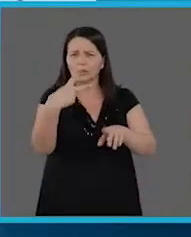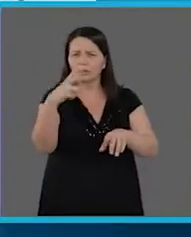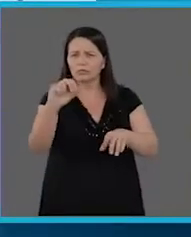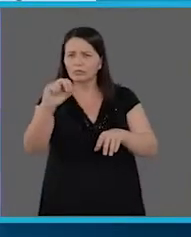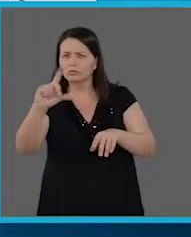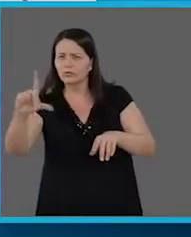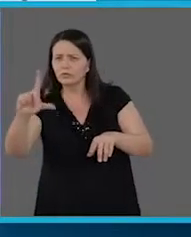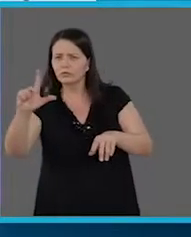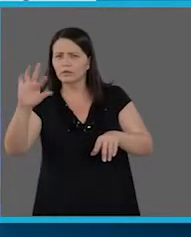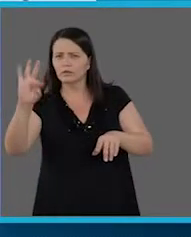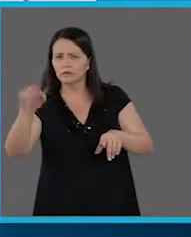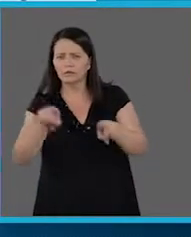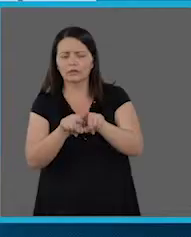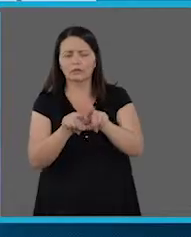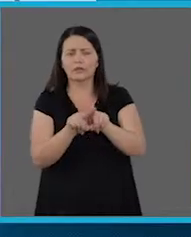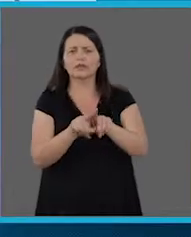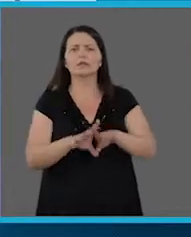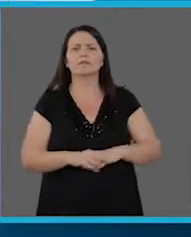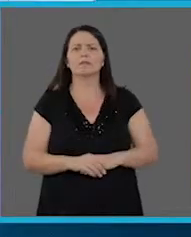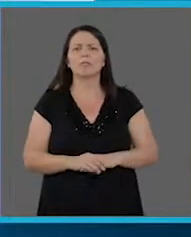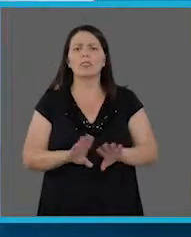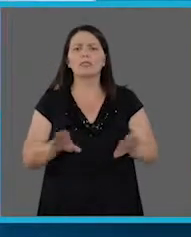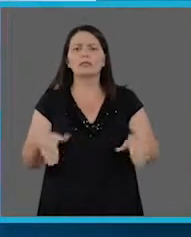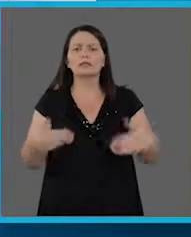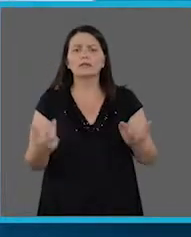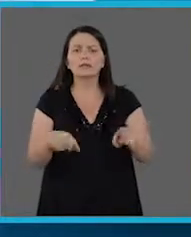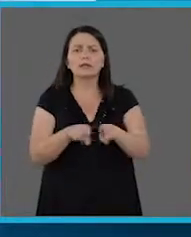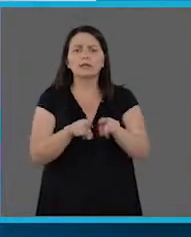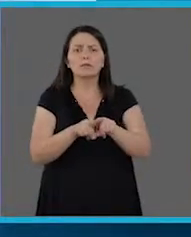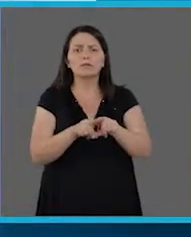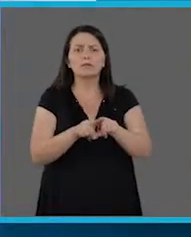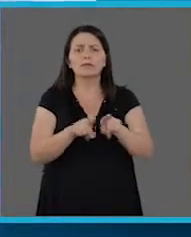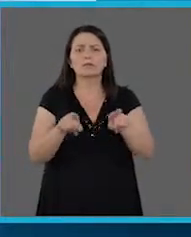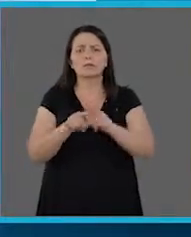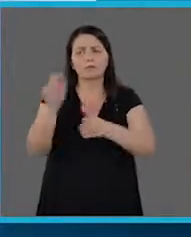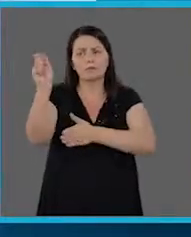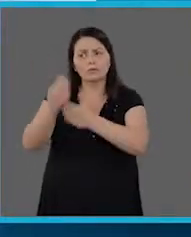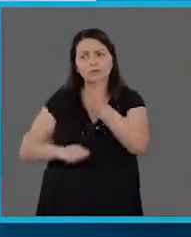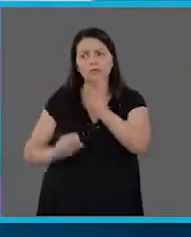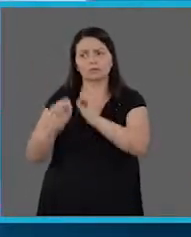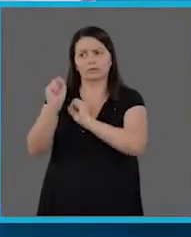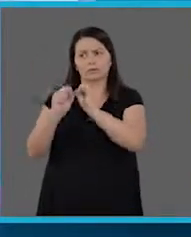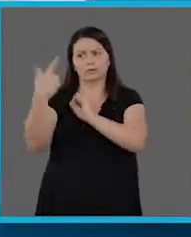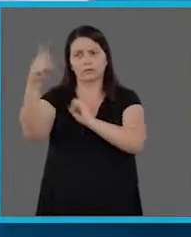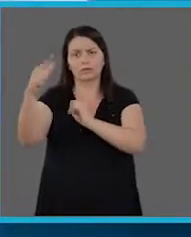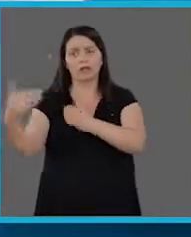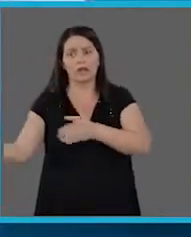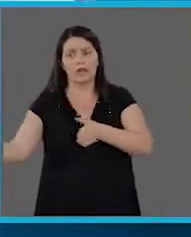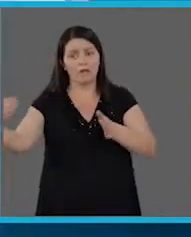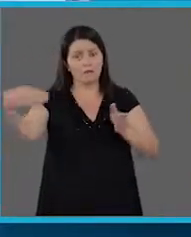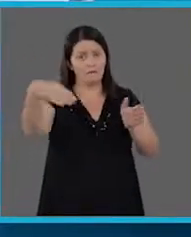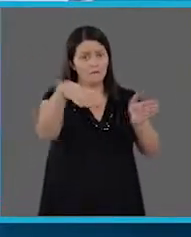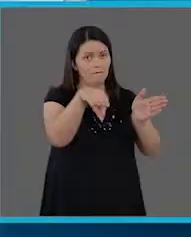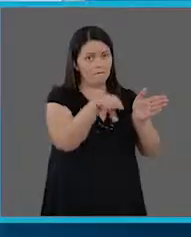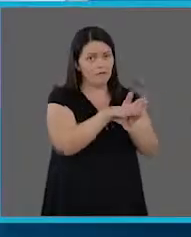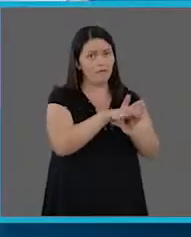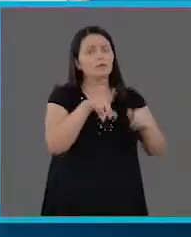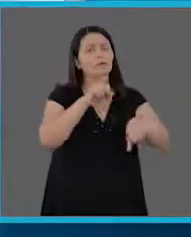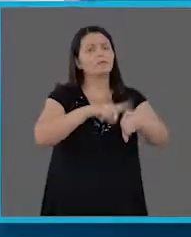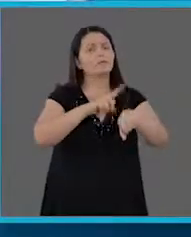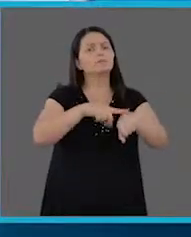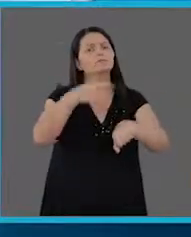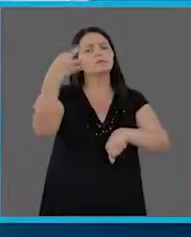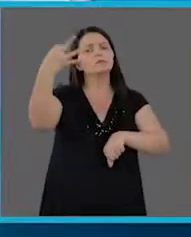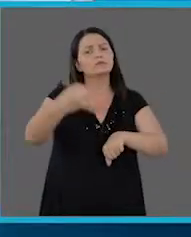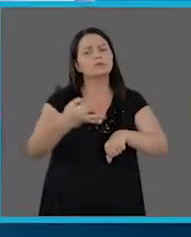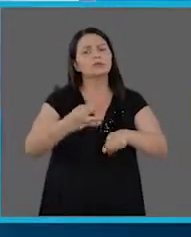200 litros cada bombona e aí por um pacote que eu tenho com a empresa, ela vem no período e na data combinada e